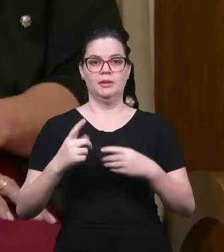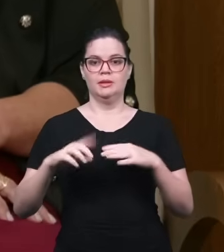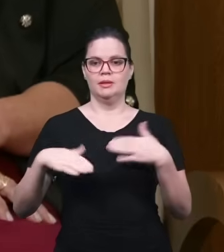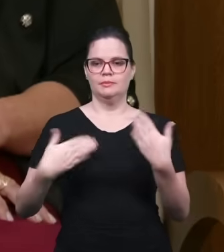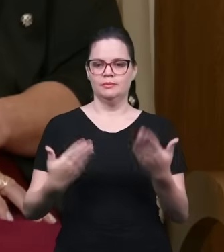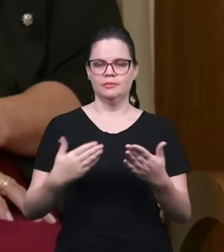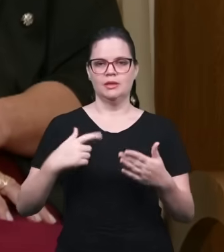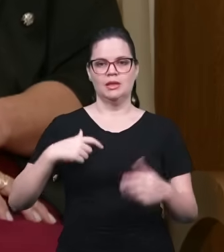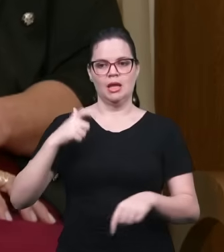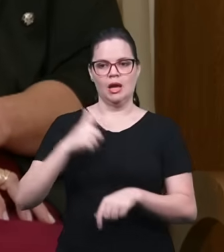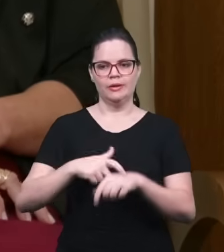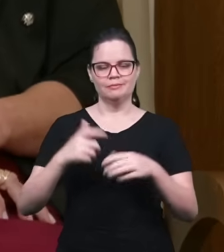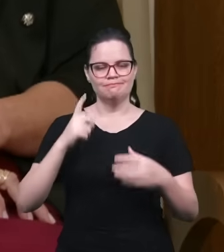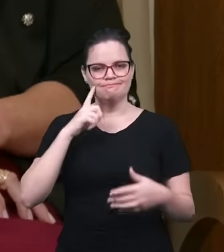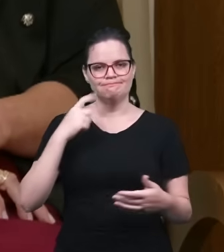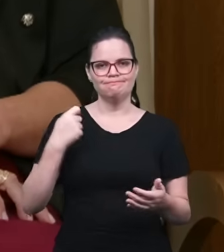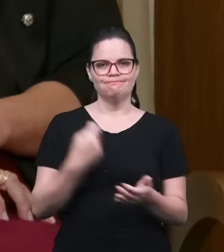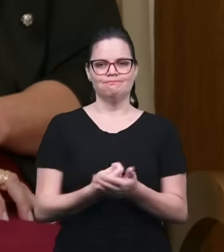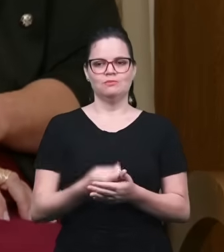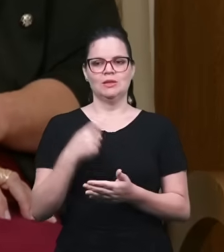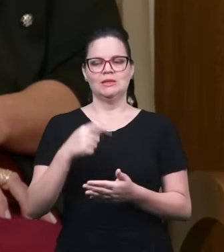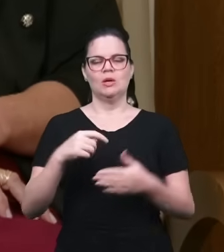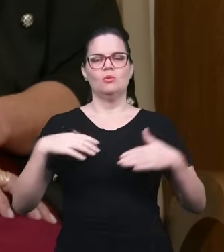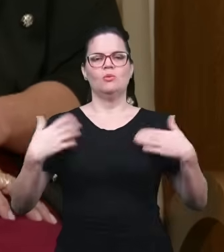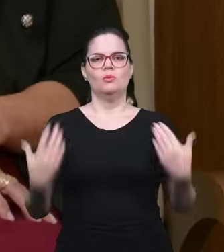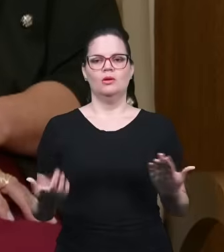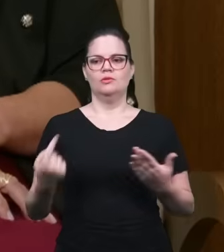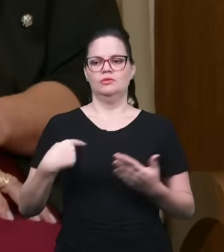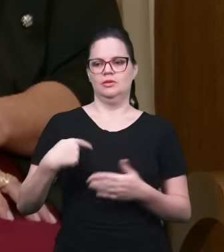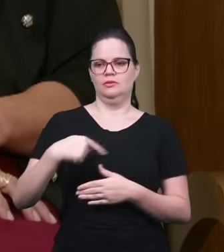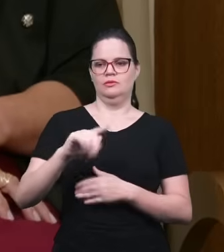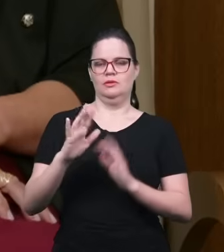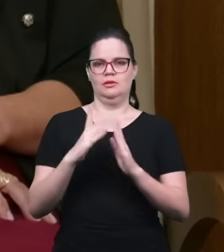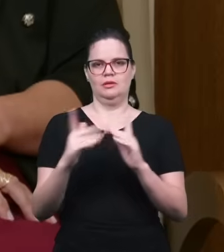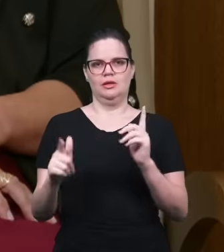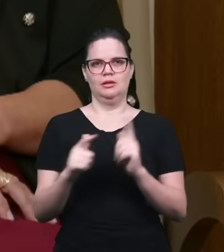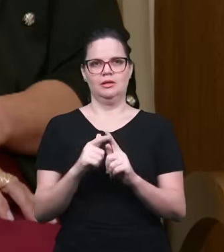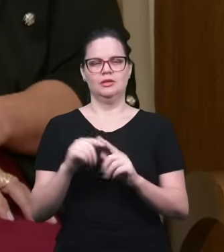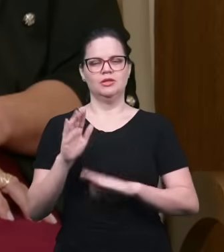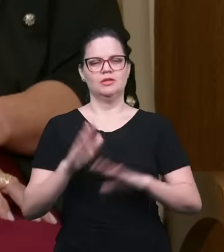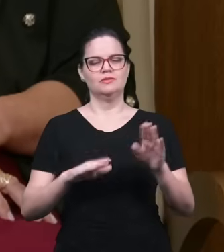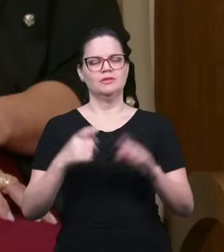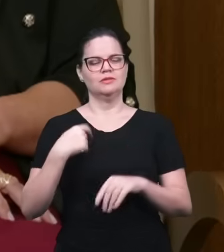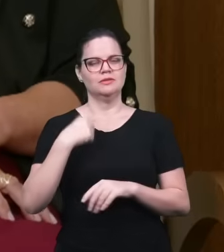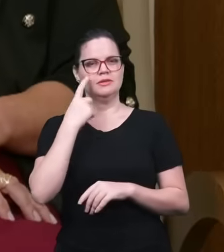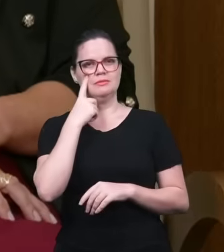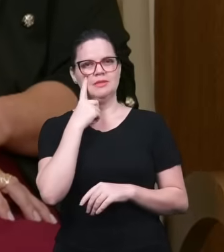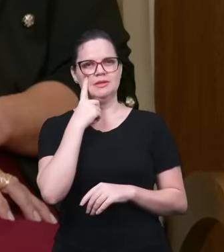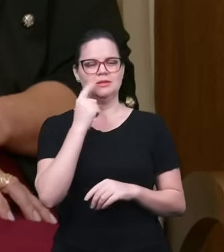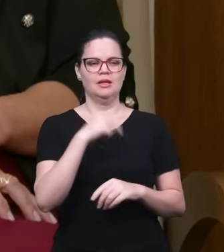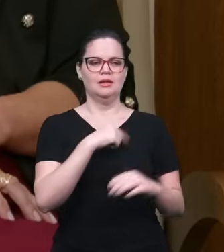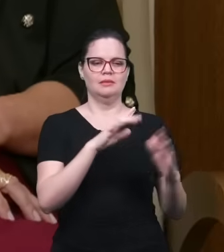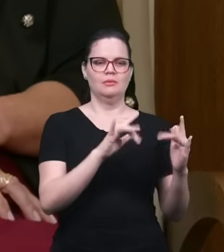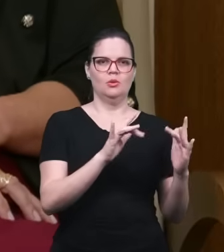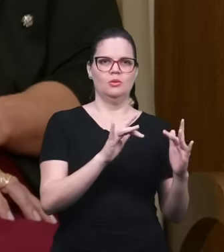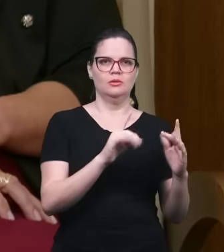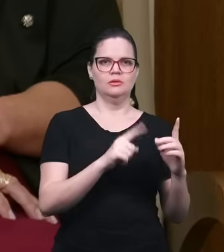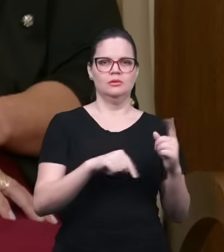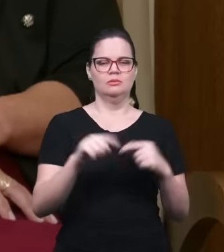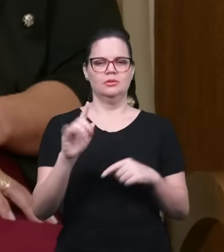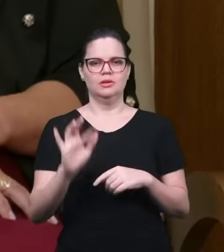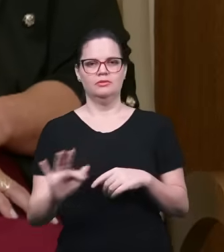do desafio, que você está ali na igreja, né? Você passa um período de transição, às vezes você tem um namoro, você